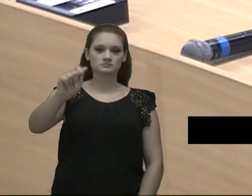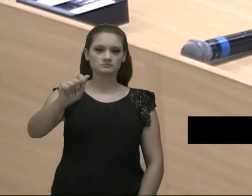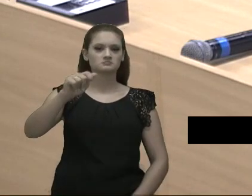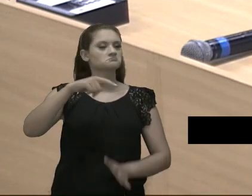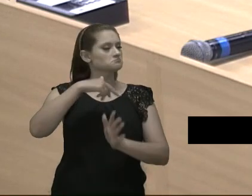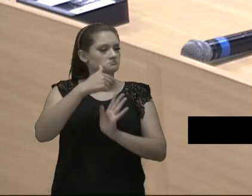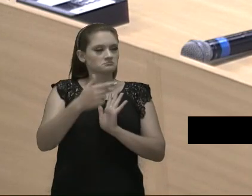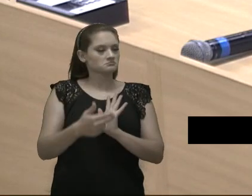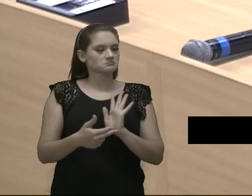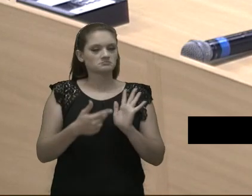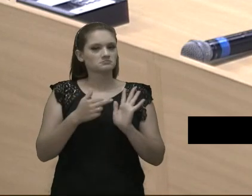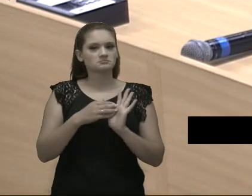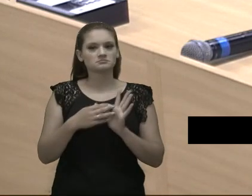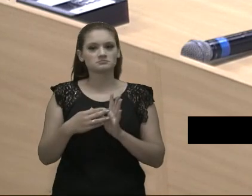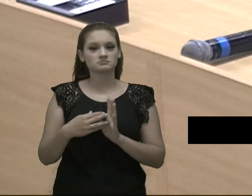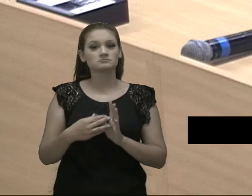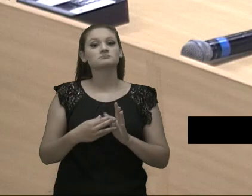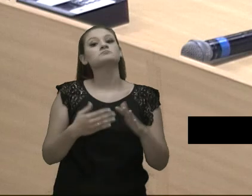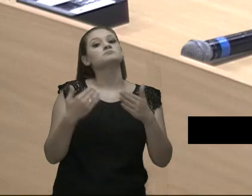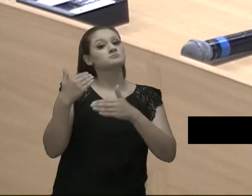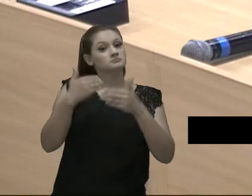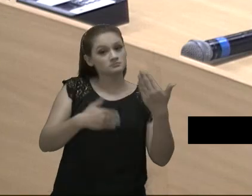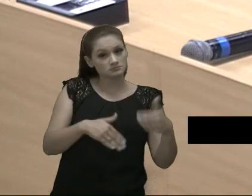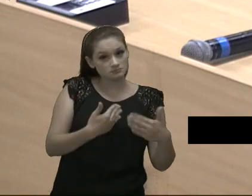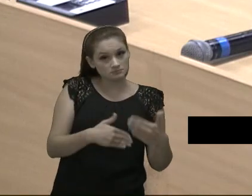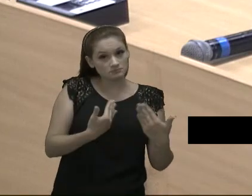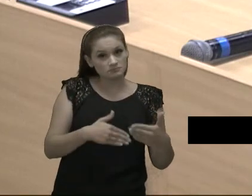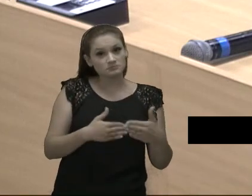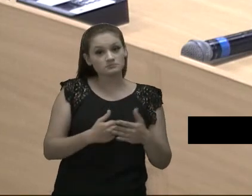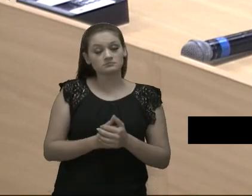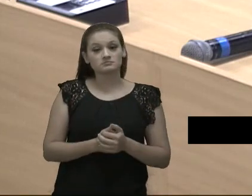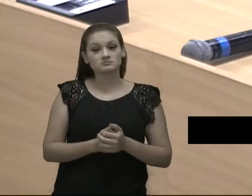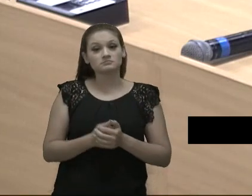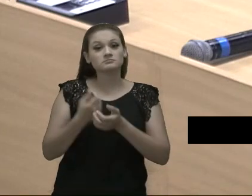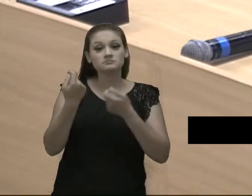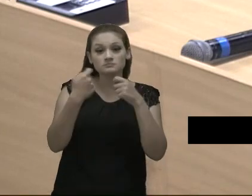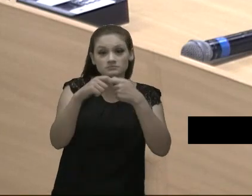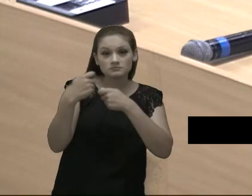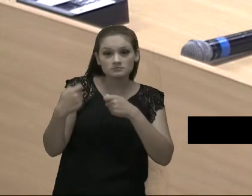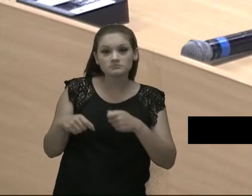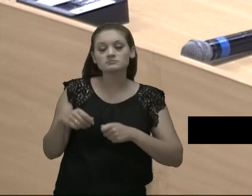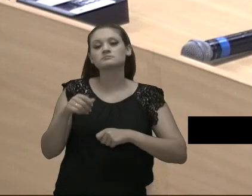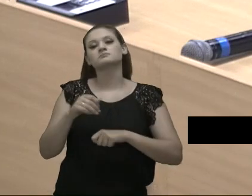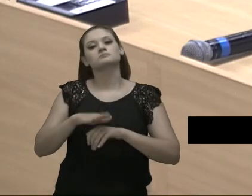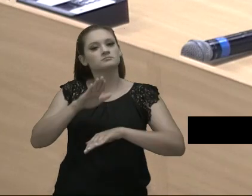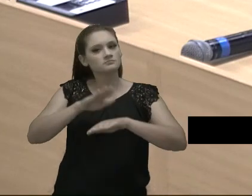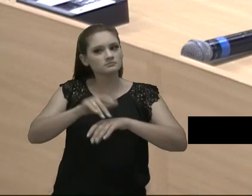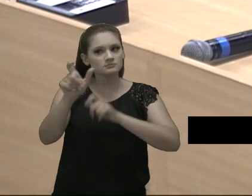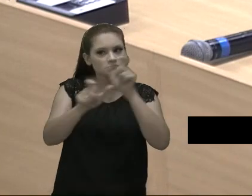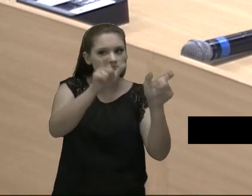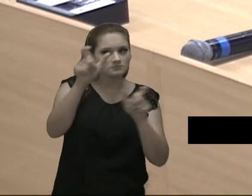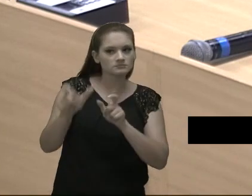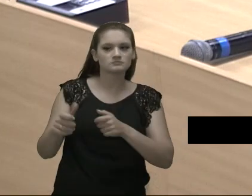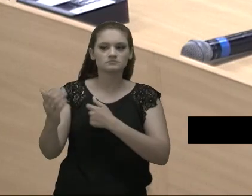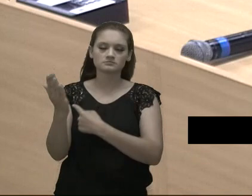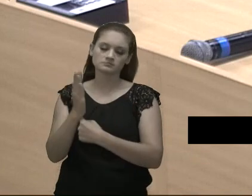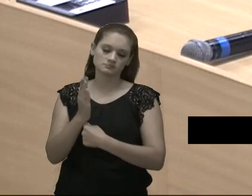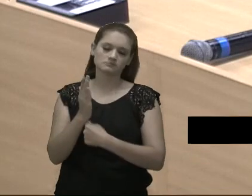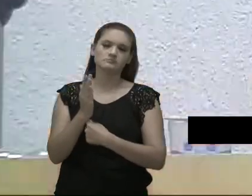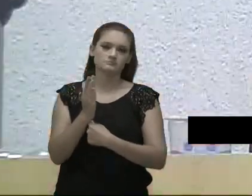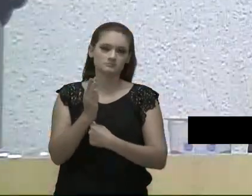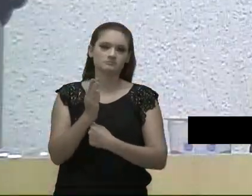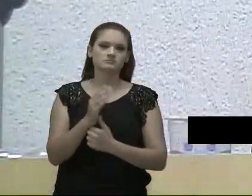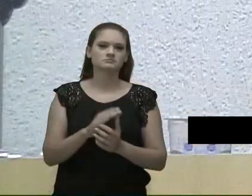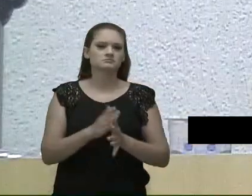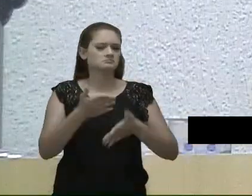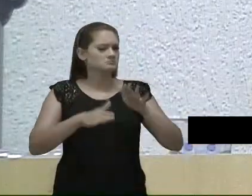entre outros. Tá? Porque é um processo que... E manda bastante gente, né, para executar as tarefas, né? Foi em